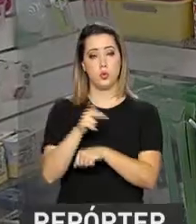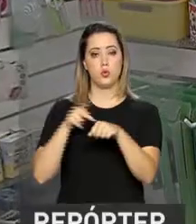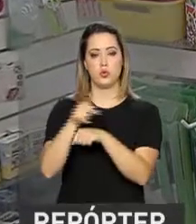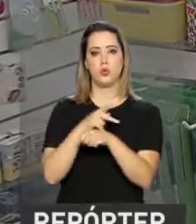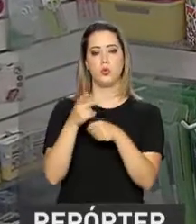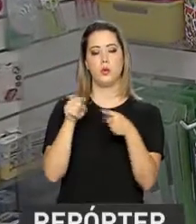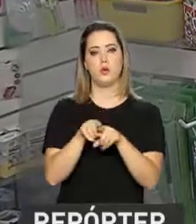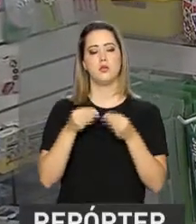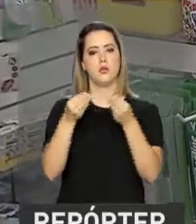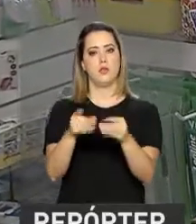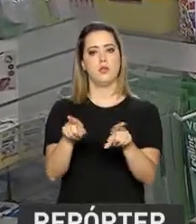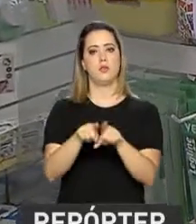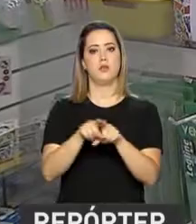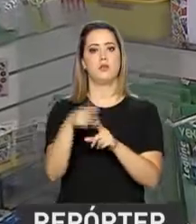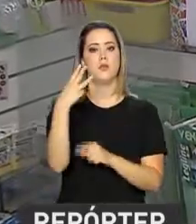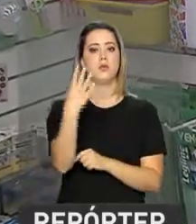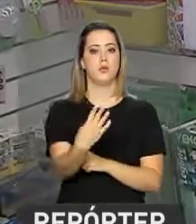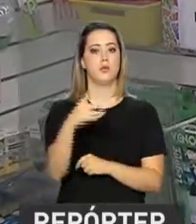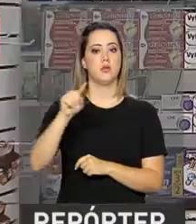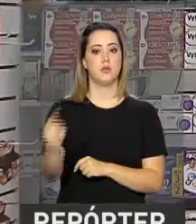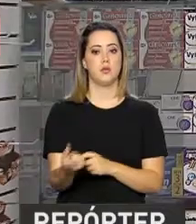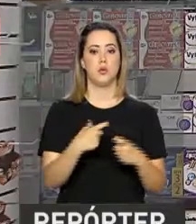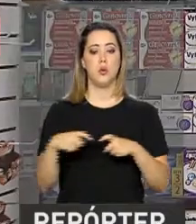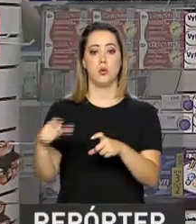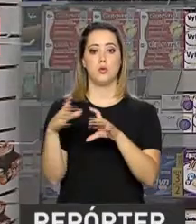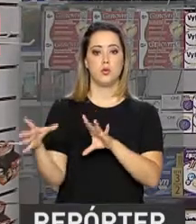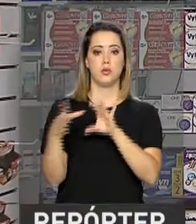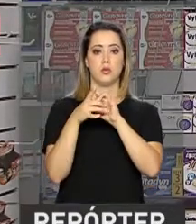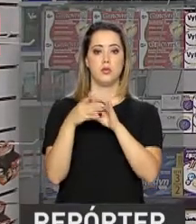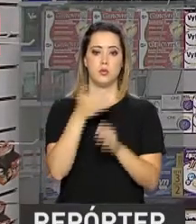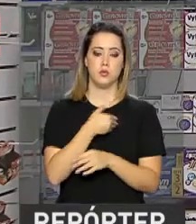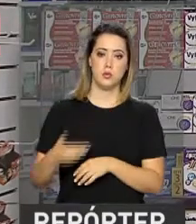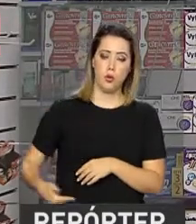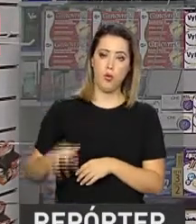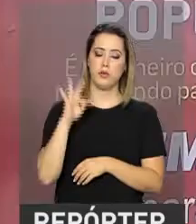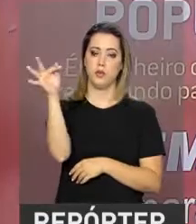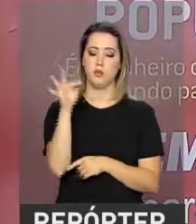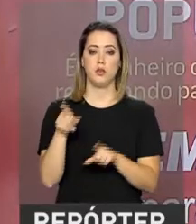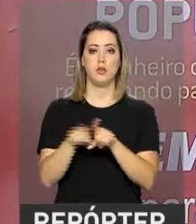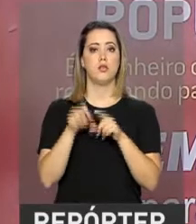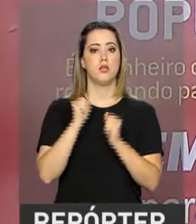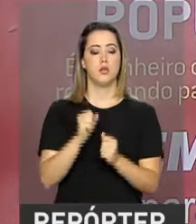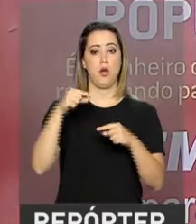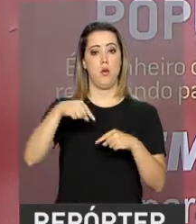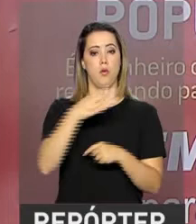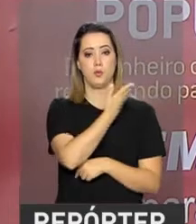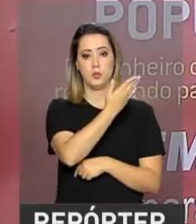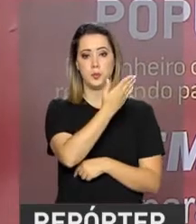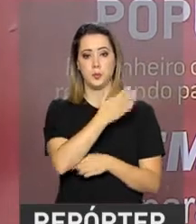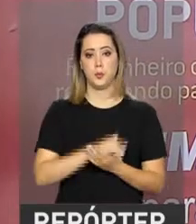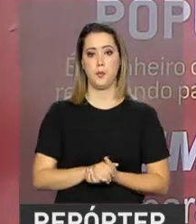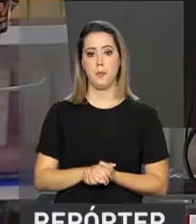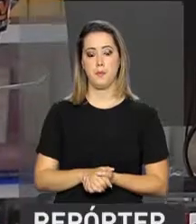ofertados também nos cerca de 34 mil estabelecimentos credenciados na modalidade aqui tem farmácia